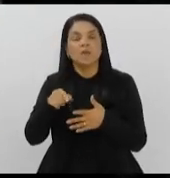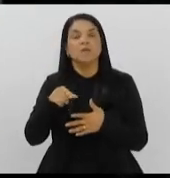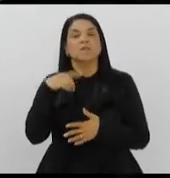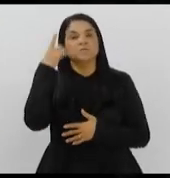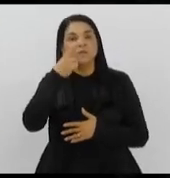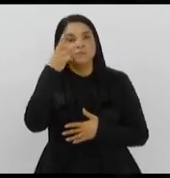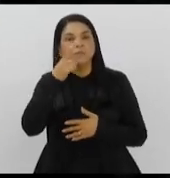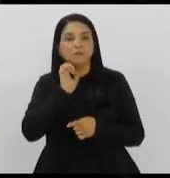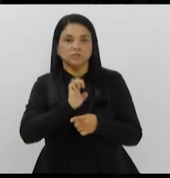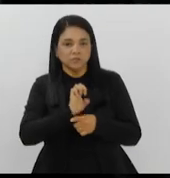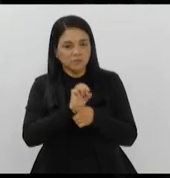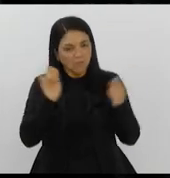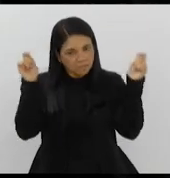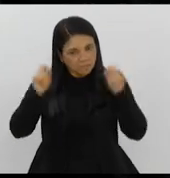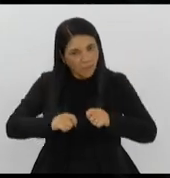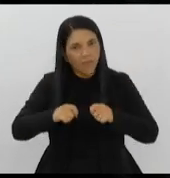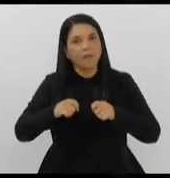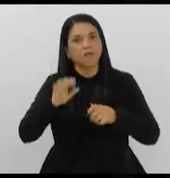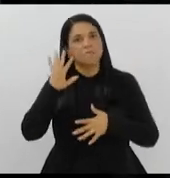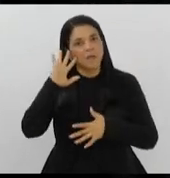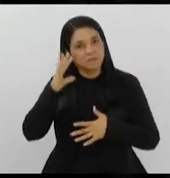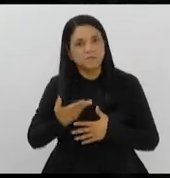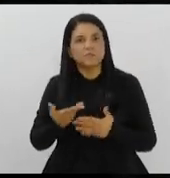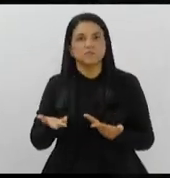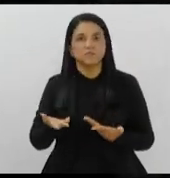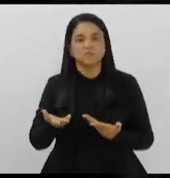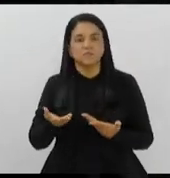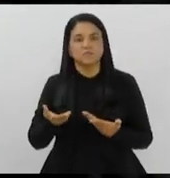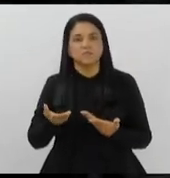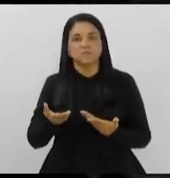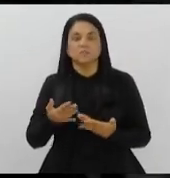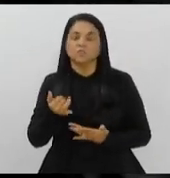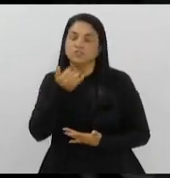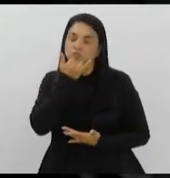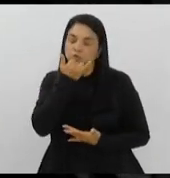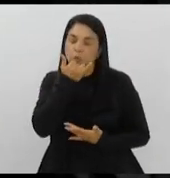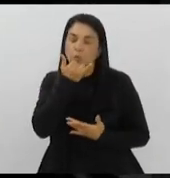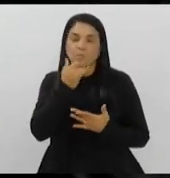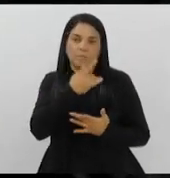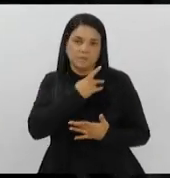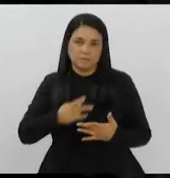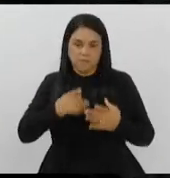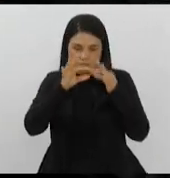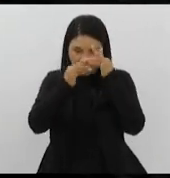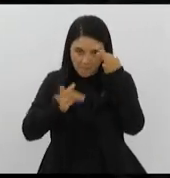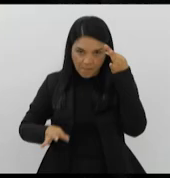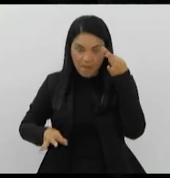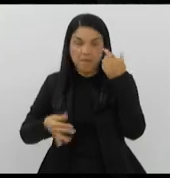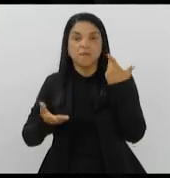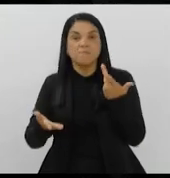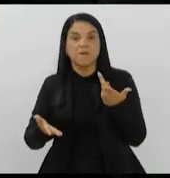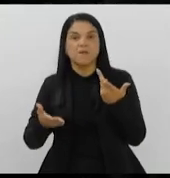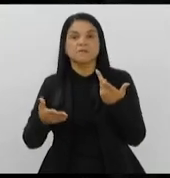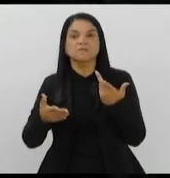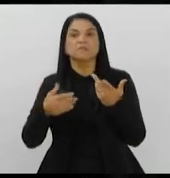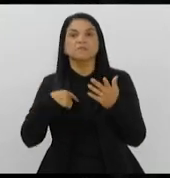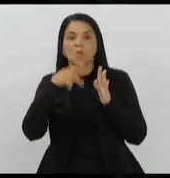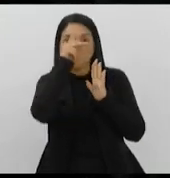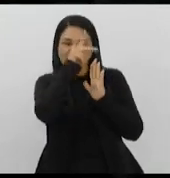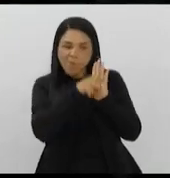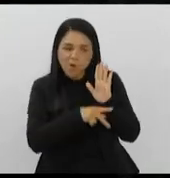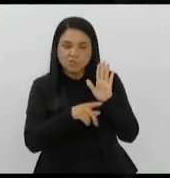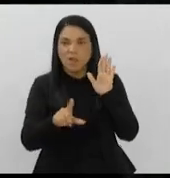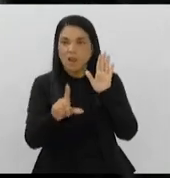deputado estadual que tem competência para isso. Então, presidente, desculpa me alongar, mas passar, tem um projeto de lei